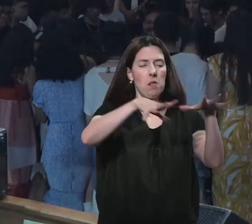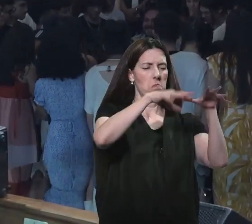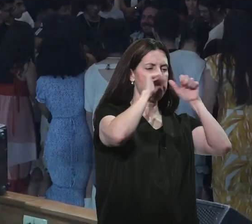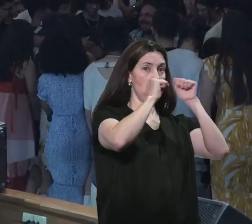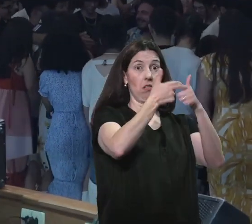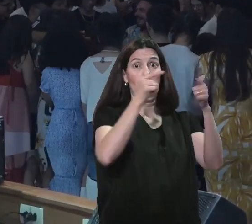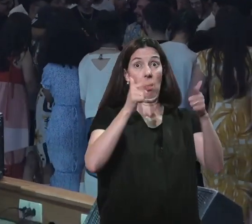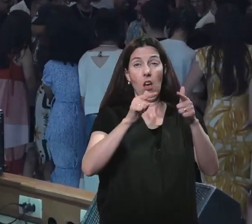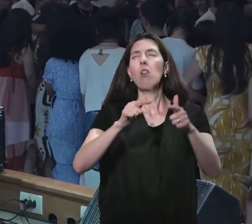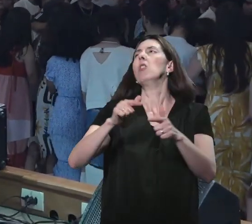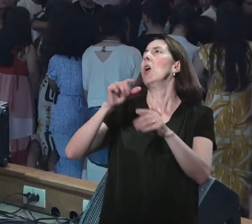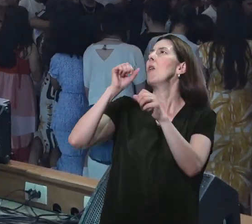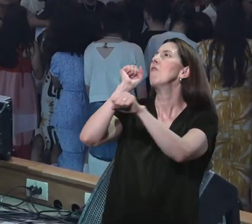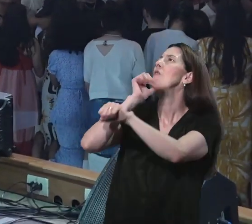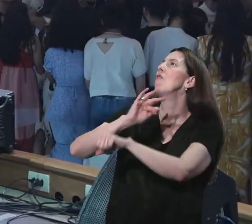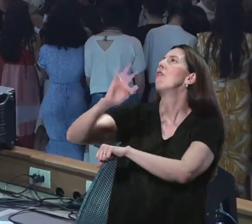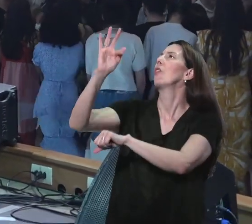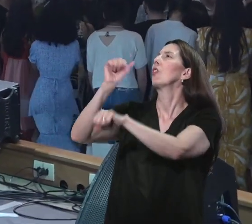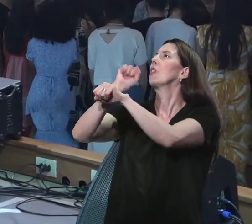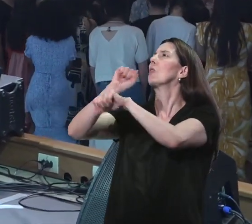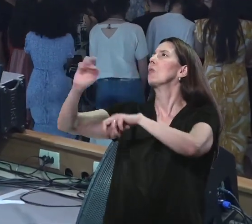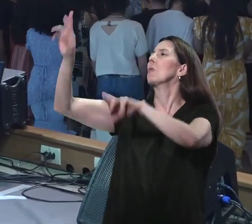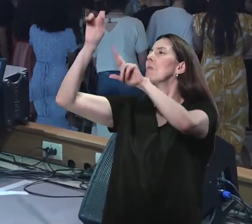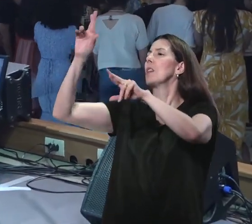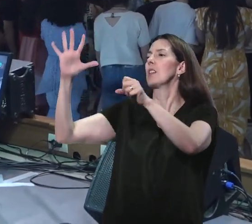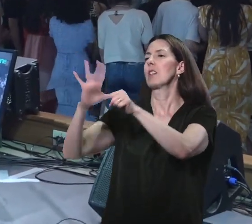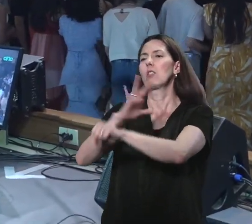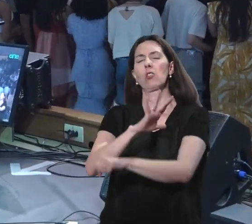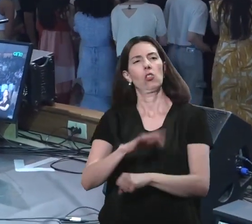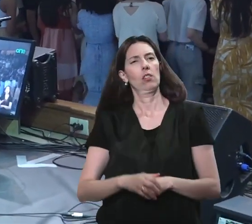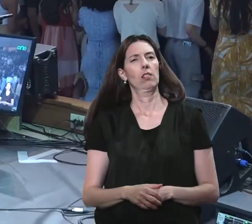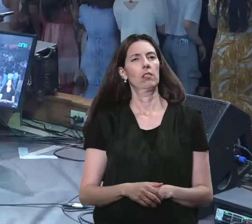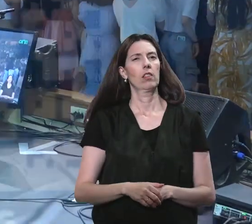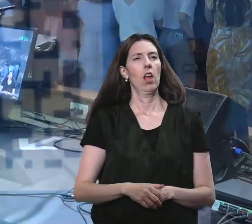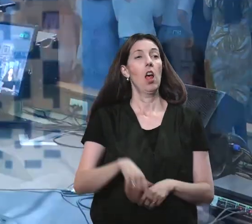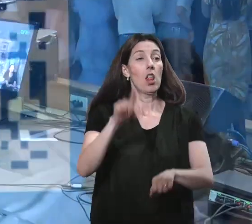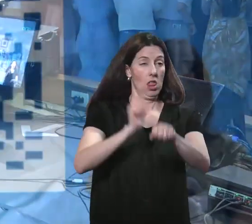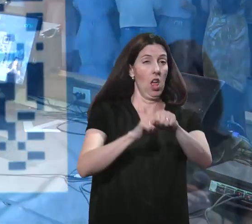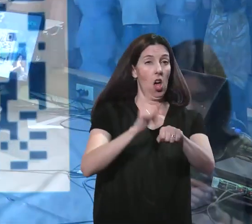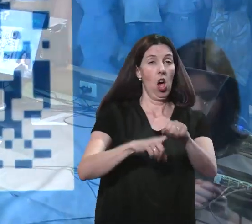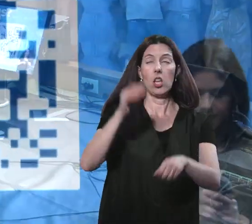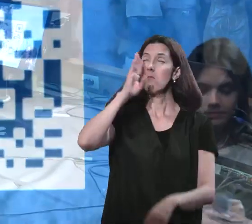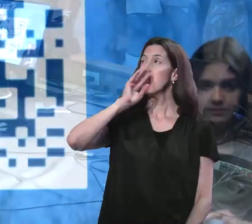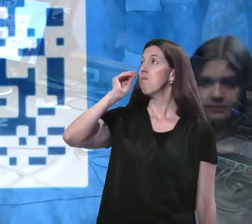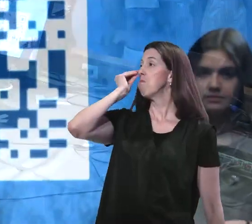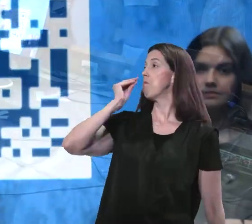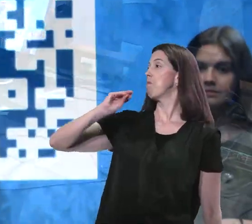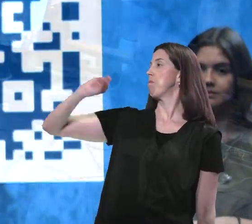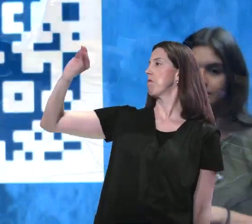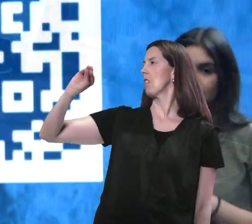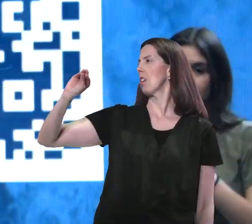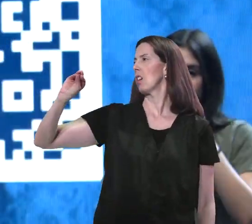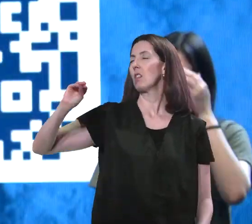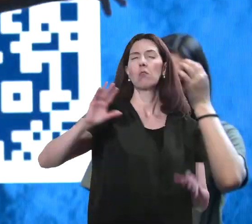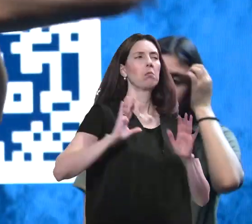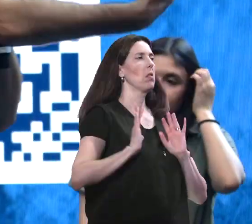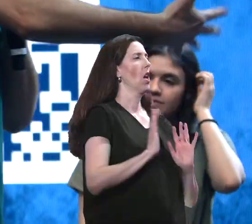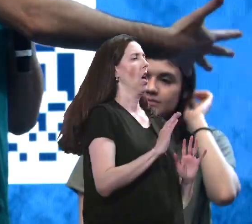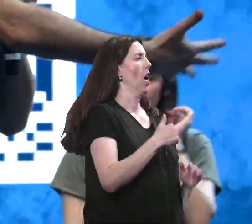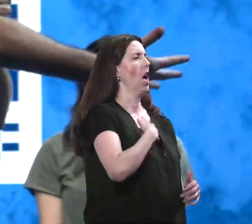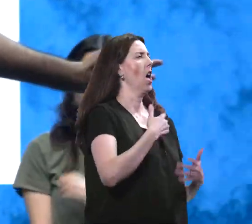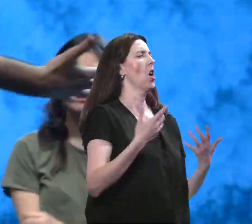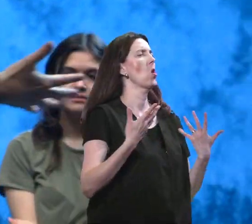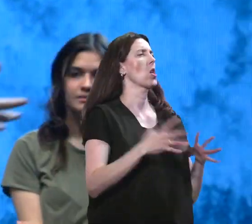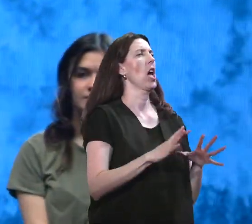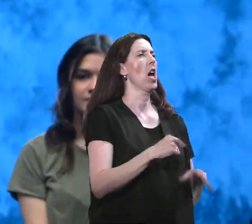nós pegamos e viramos as costas para Deus e dizemos: eu sei viver do meu jeito, nos resta a não